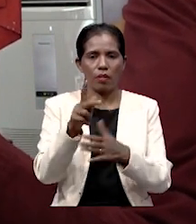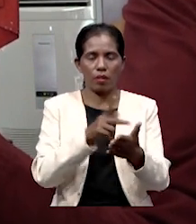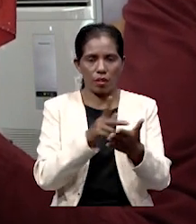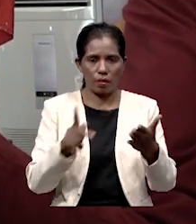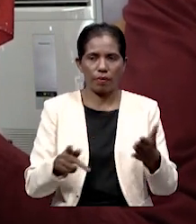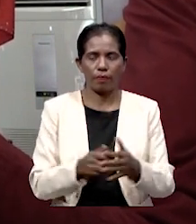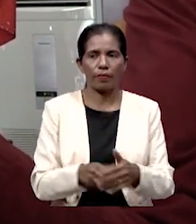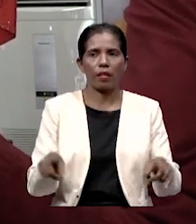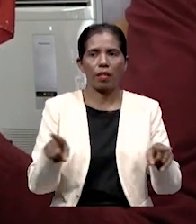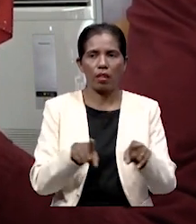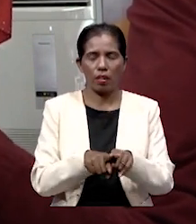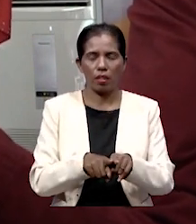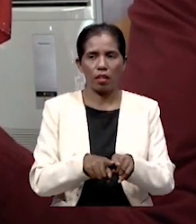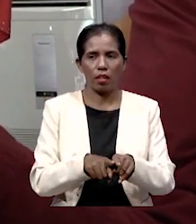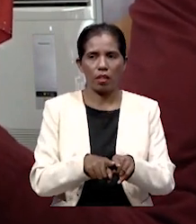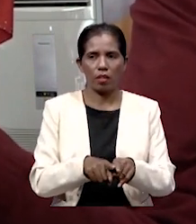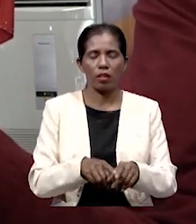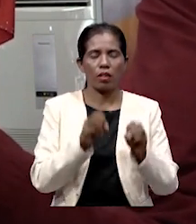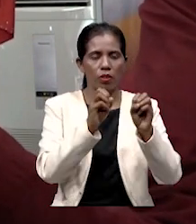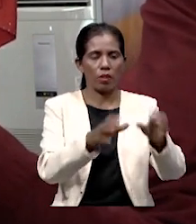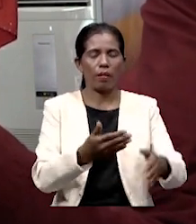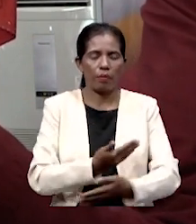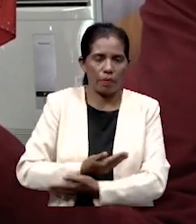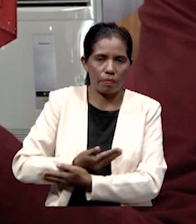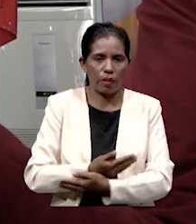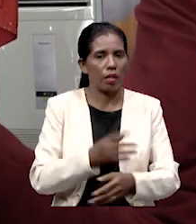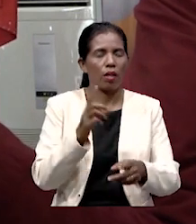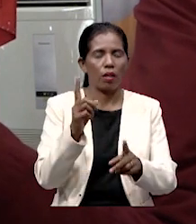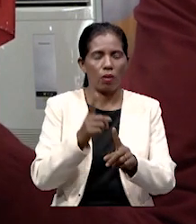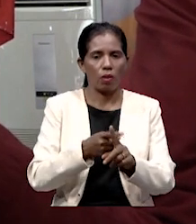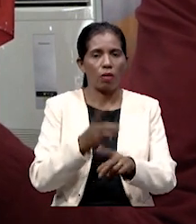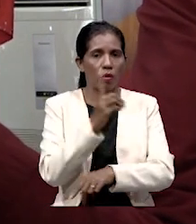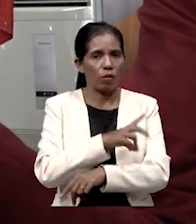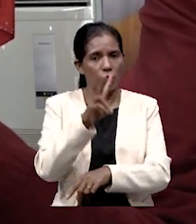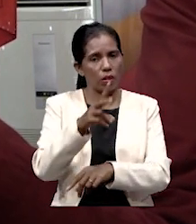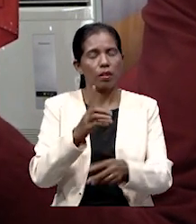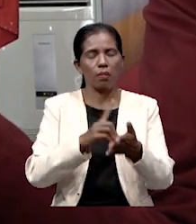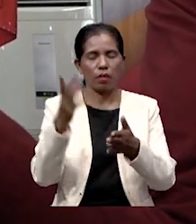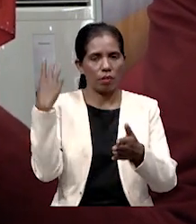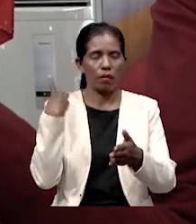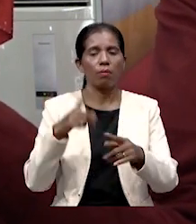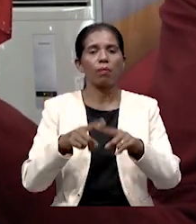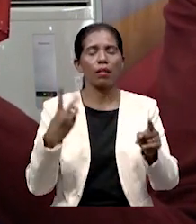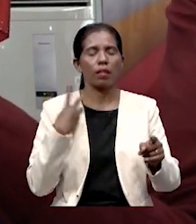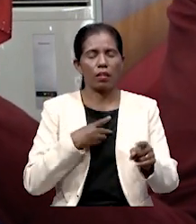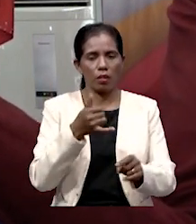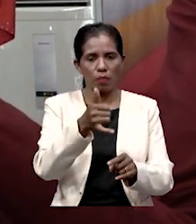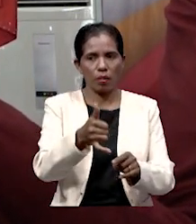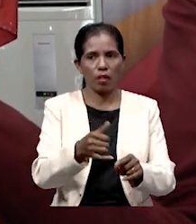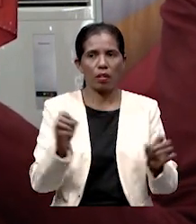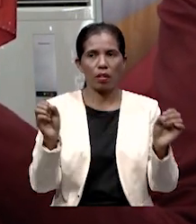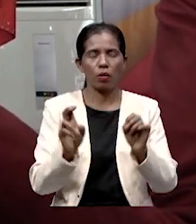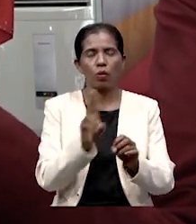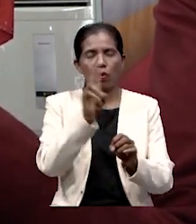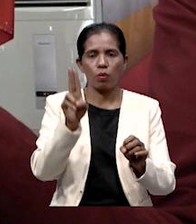ada semus crime infanticídio so bebê foi na longa semana kutu tumba mebe ita tumba ita lausa usa meio